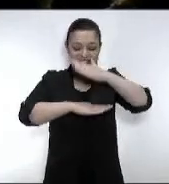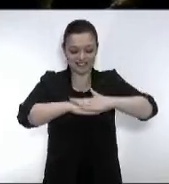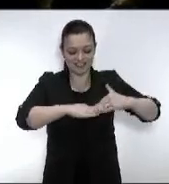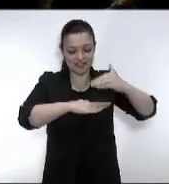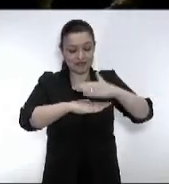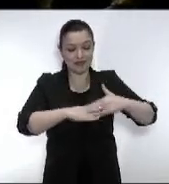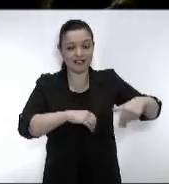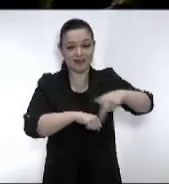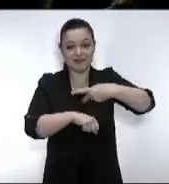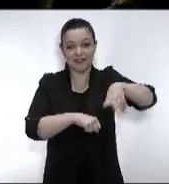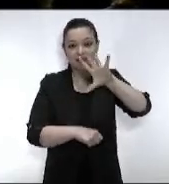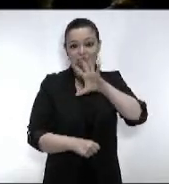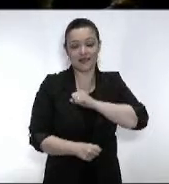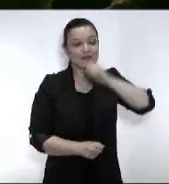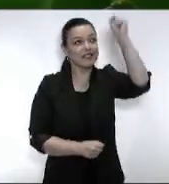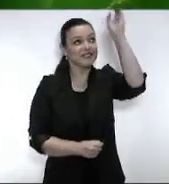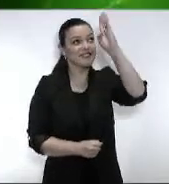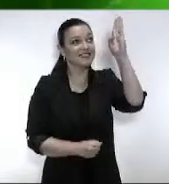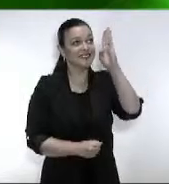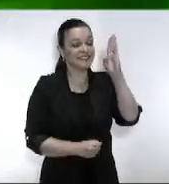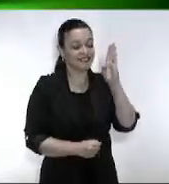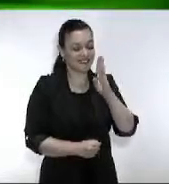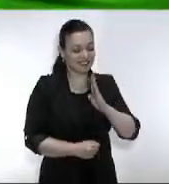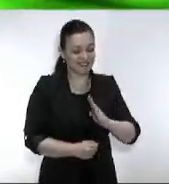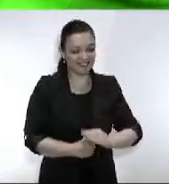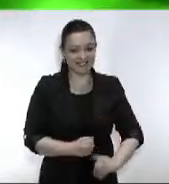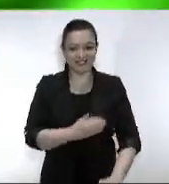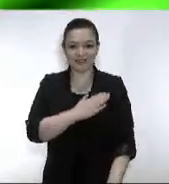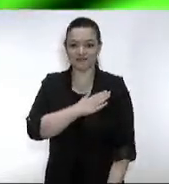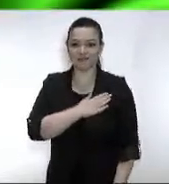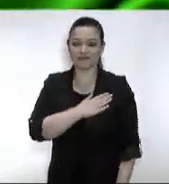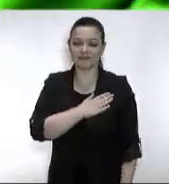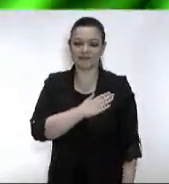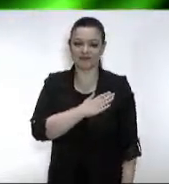mãe gentil, pátria amada, Brasil.